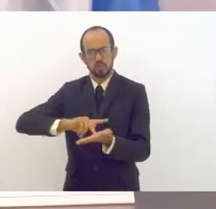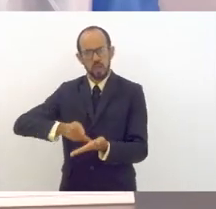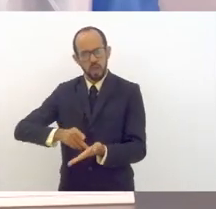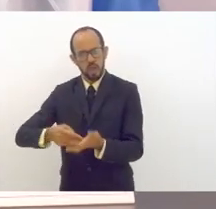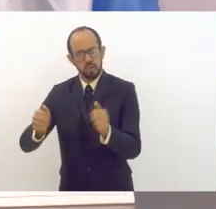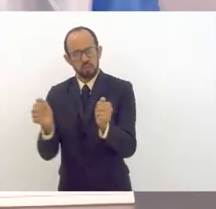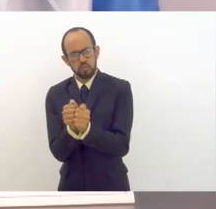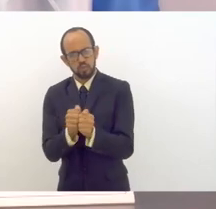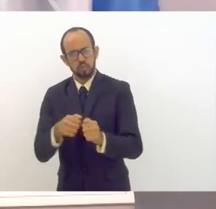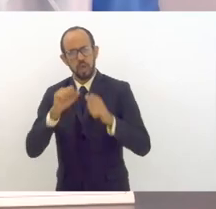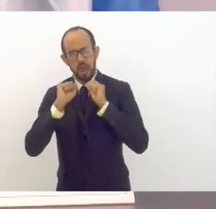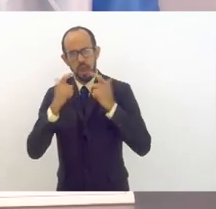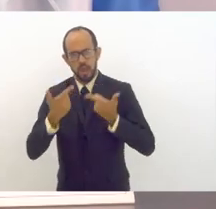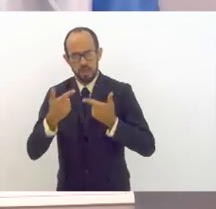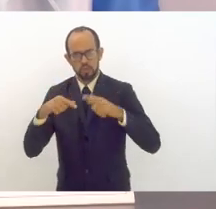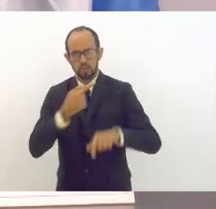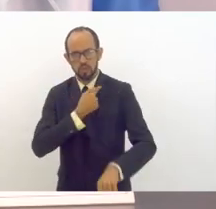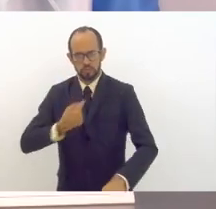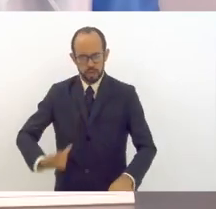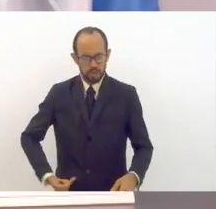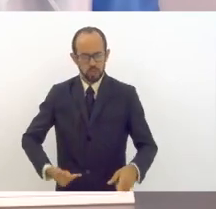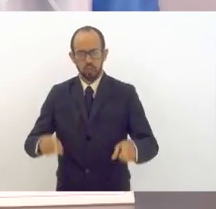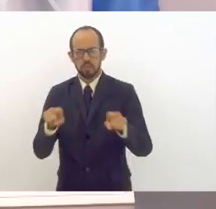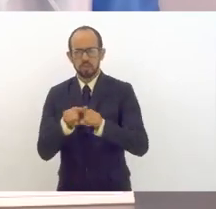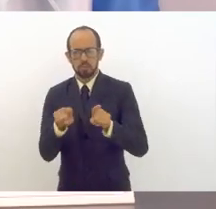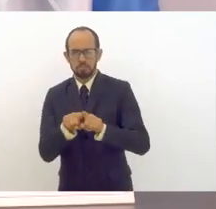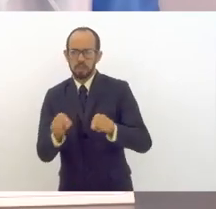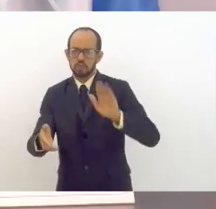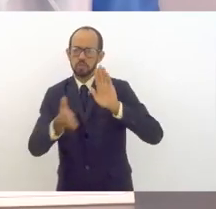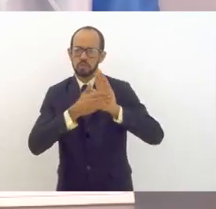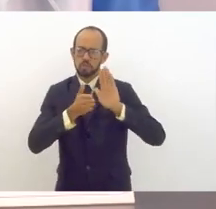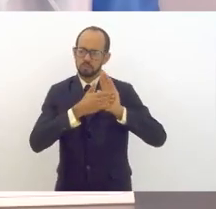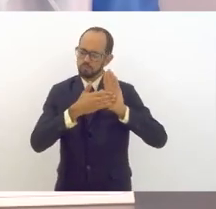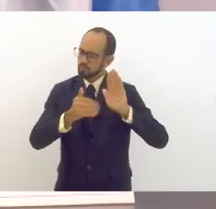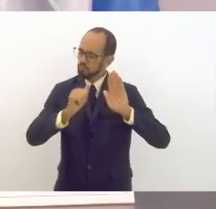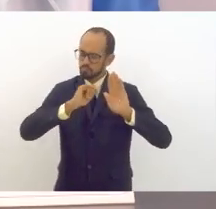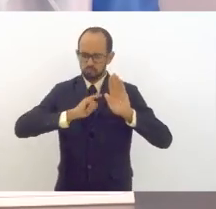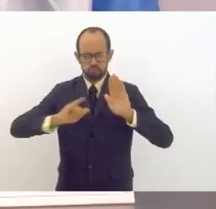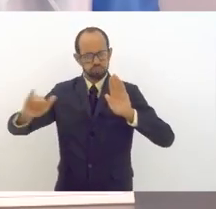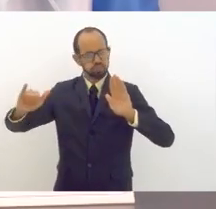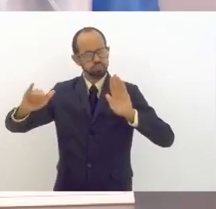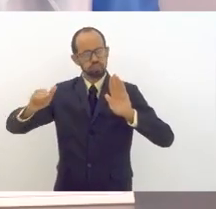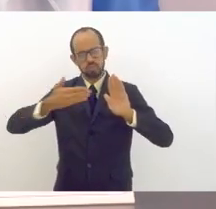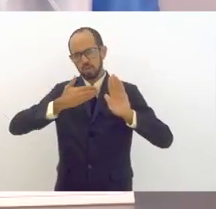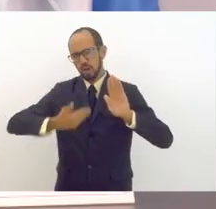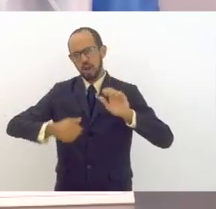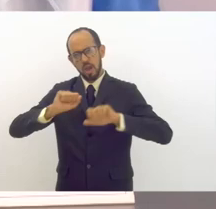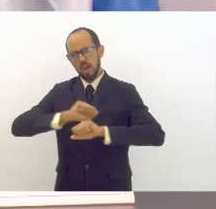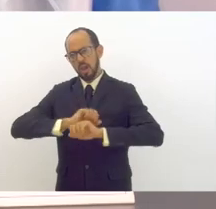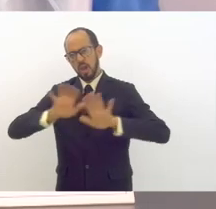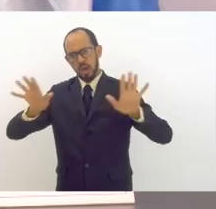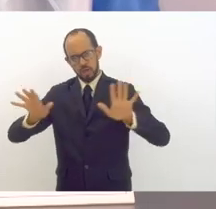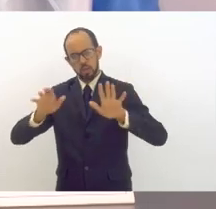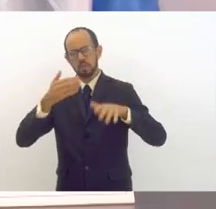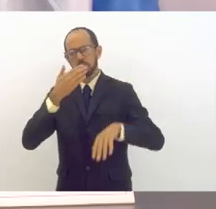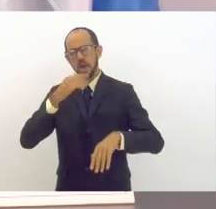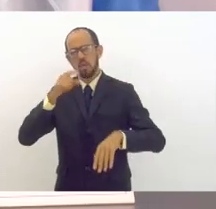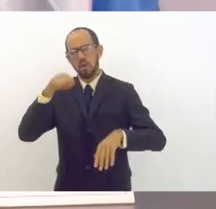gente, o governador, né, se comprometeu publicamente sobre isso, qual é o posicionamento